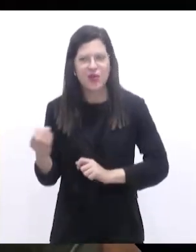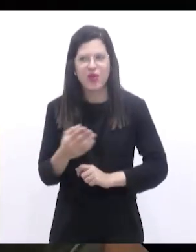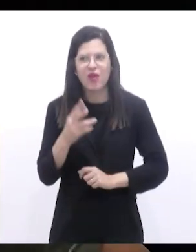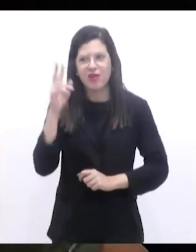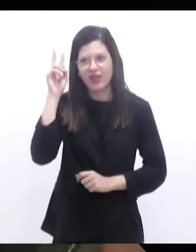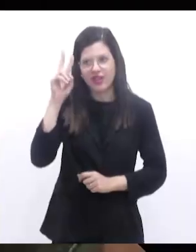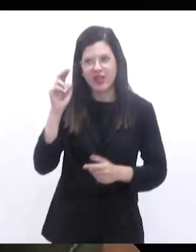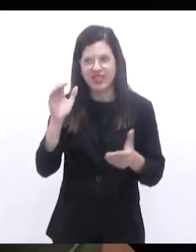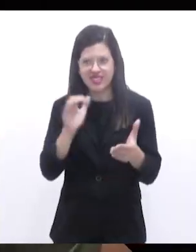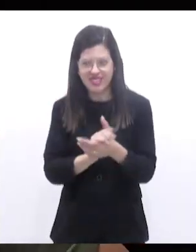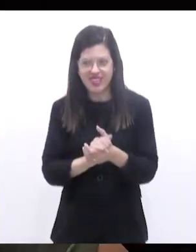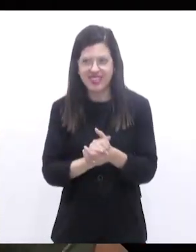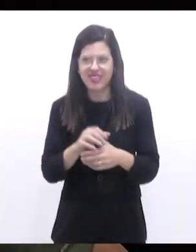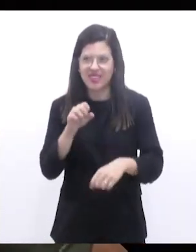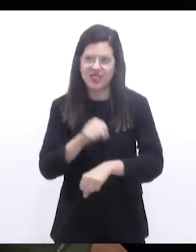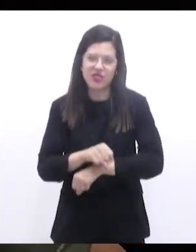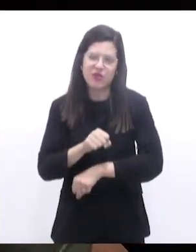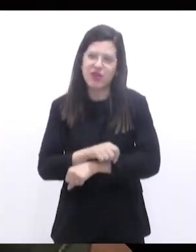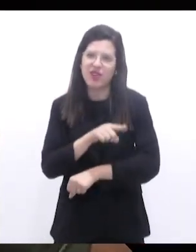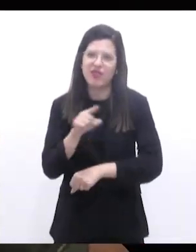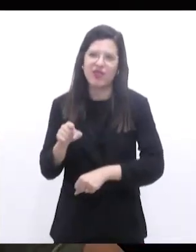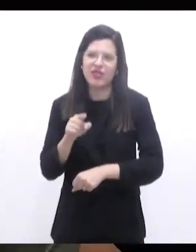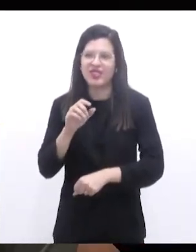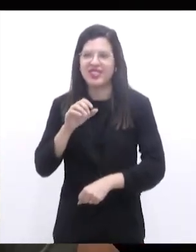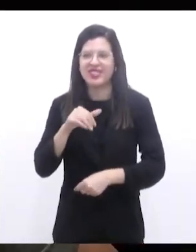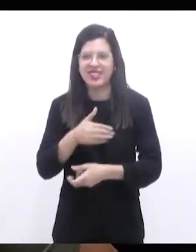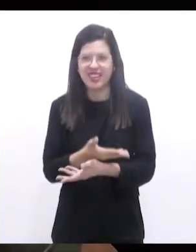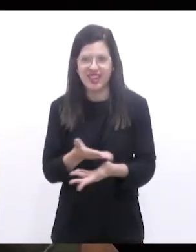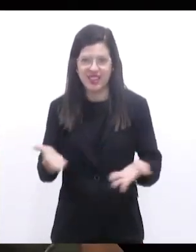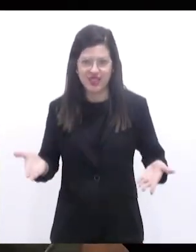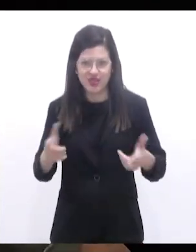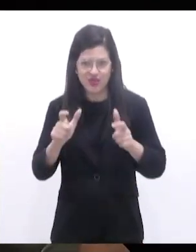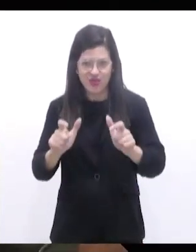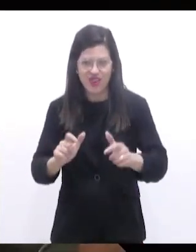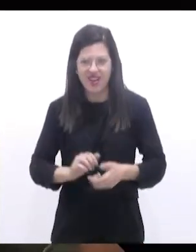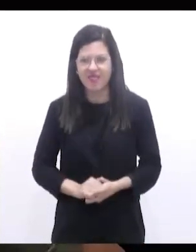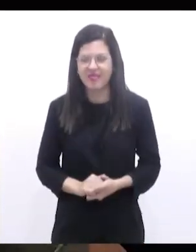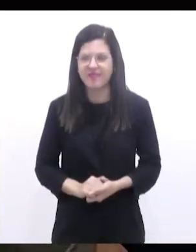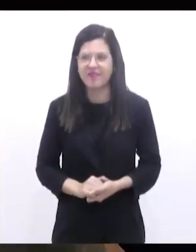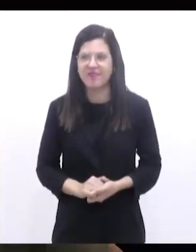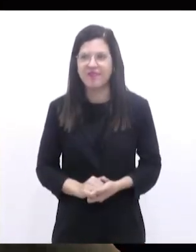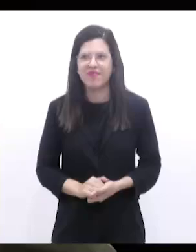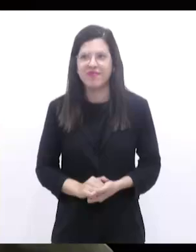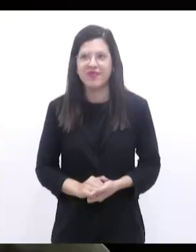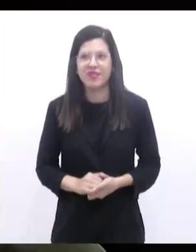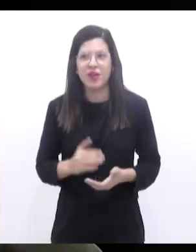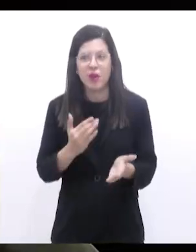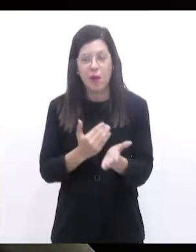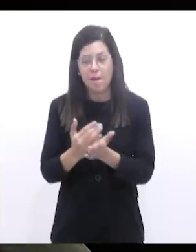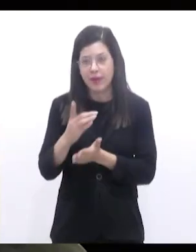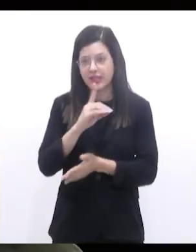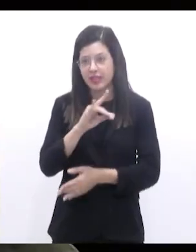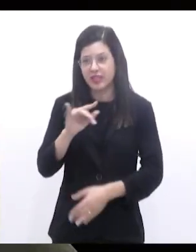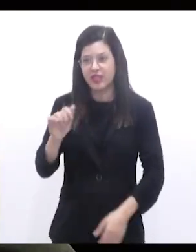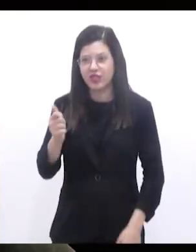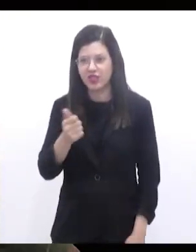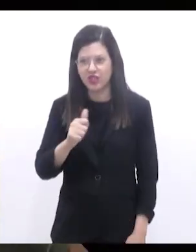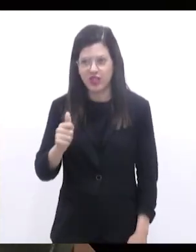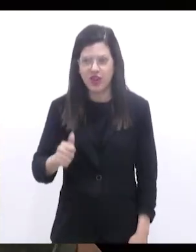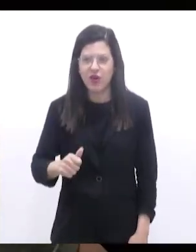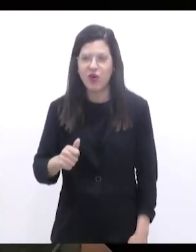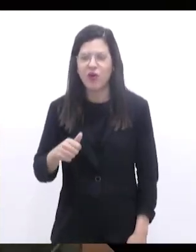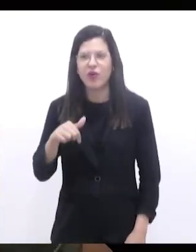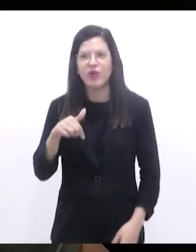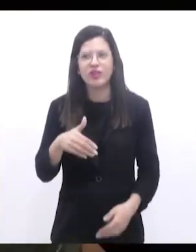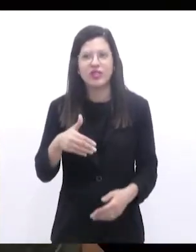casal. E a gente espera vocês aqui no Sesc Copacabana, na sala multiuso. A temporada começa nesse dia 11 de setembro e vai até